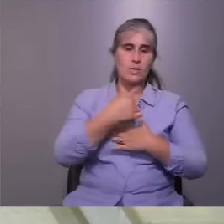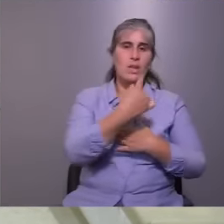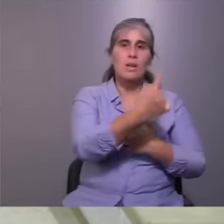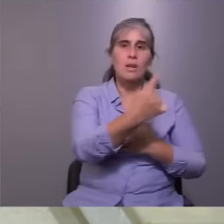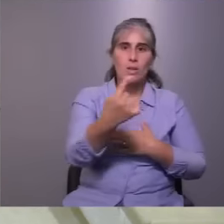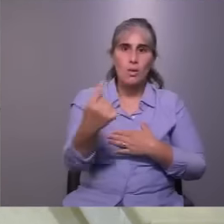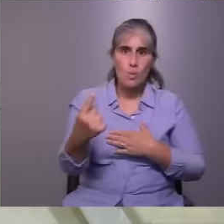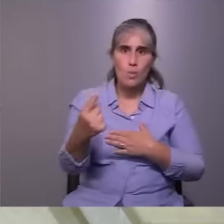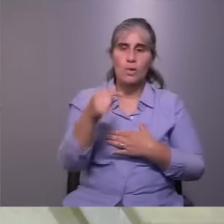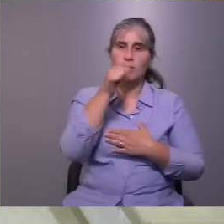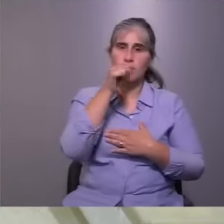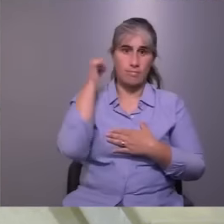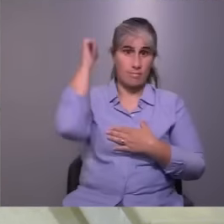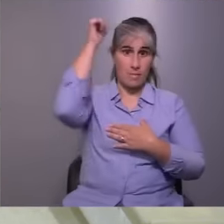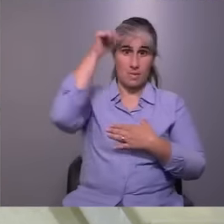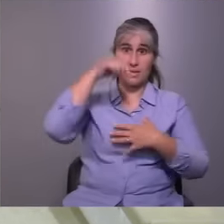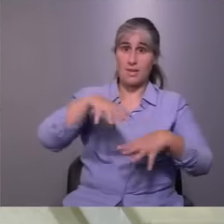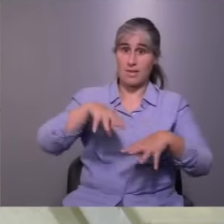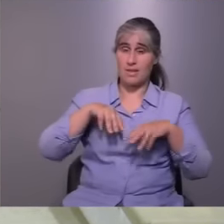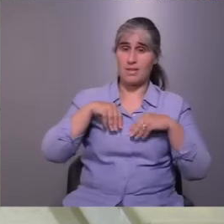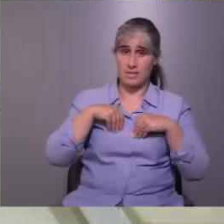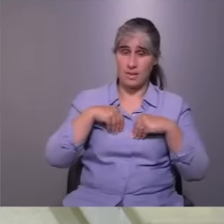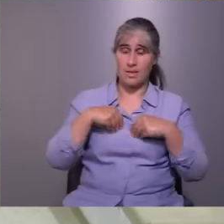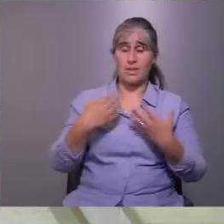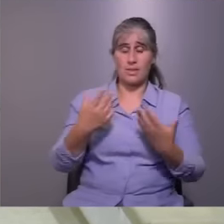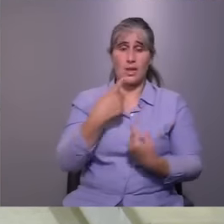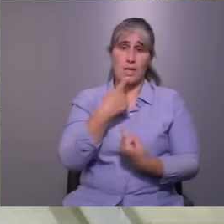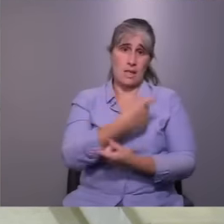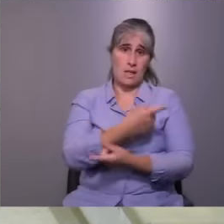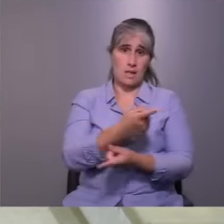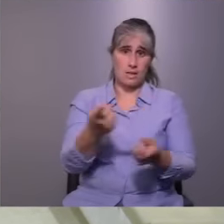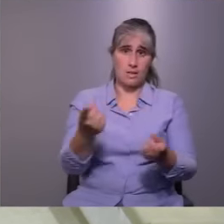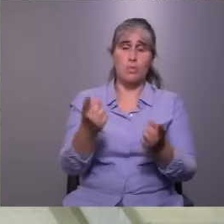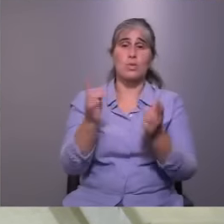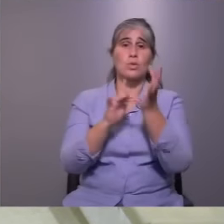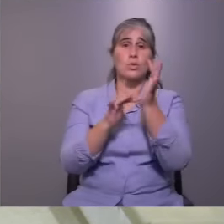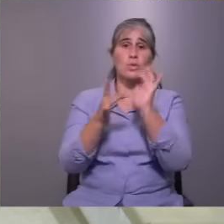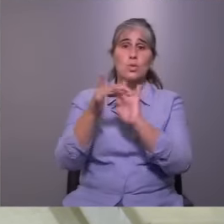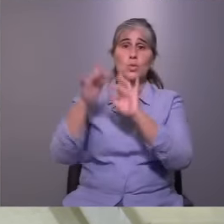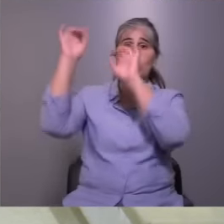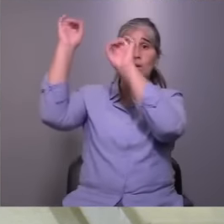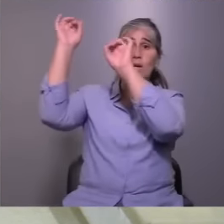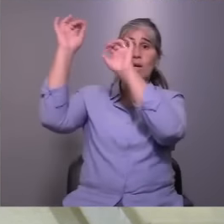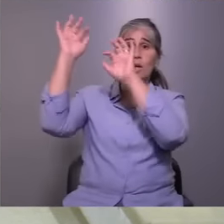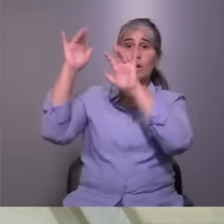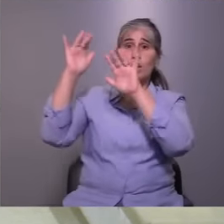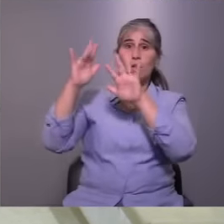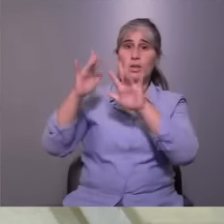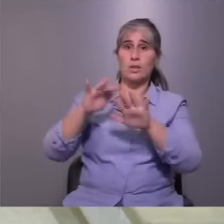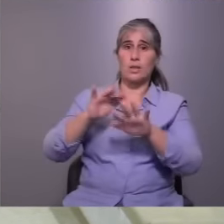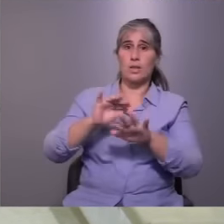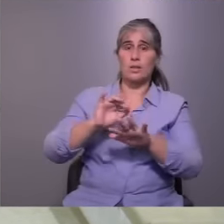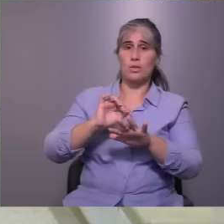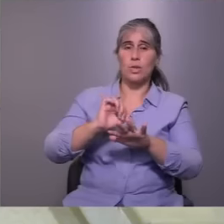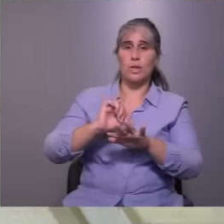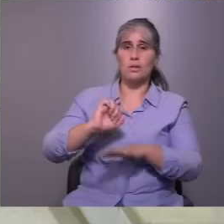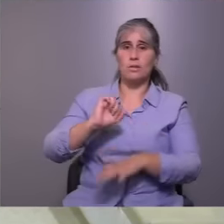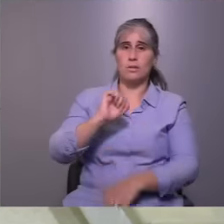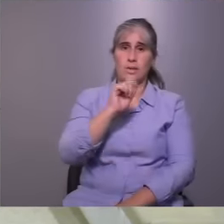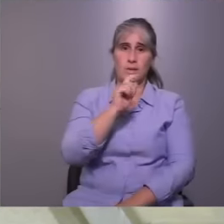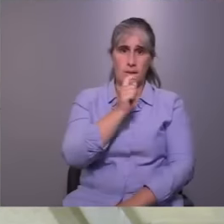Igreja, que ilumina cada um de nós, os batizados. Diremos por isso: